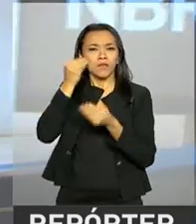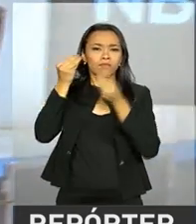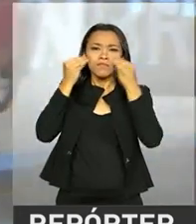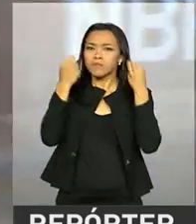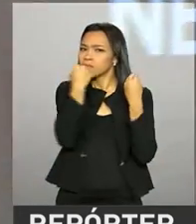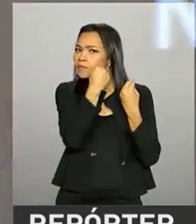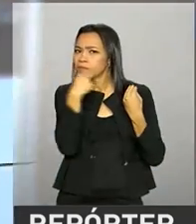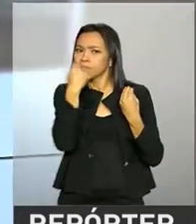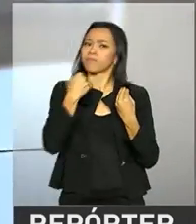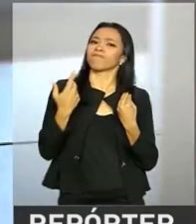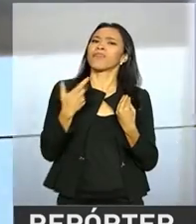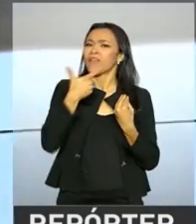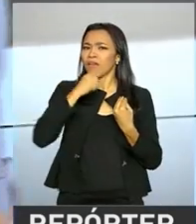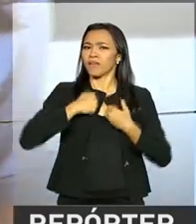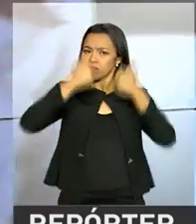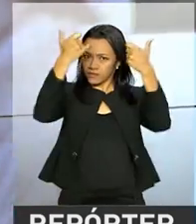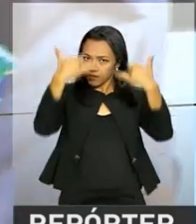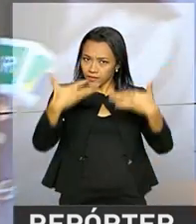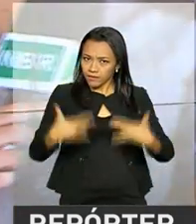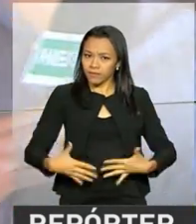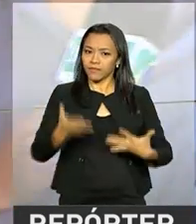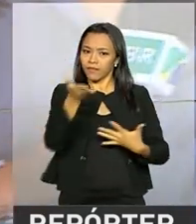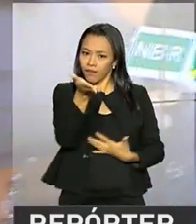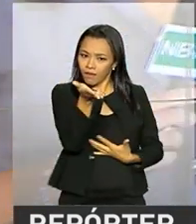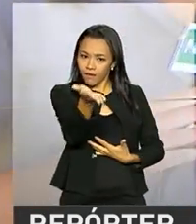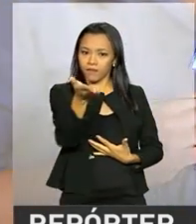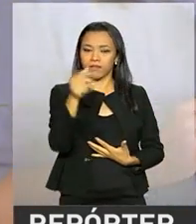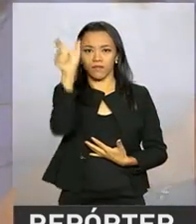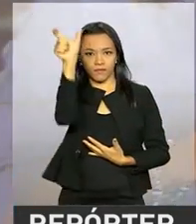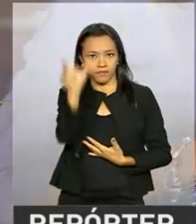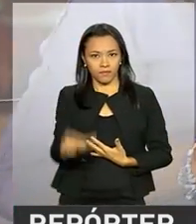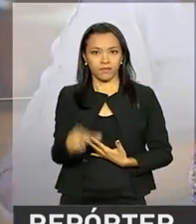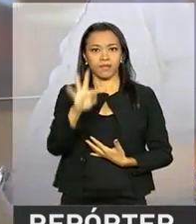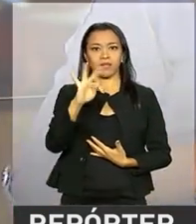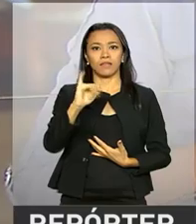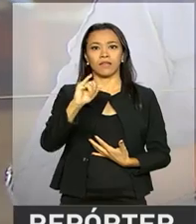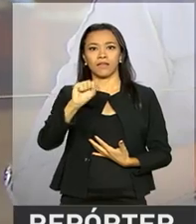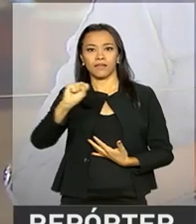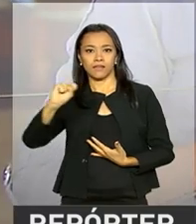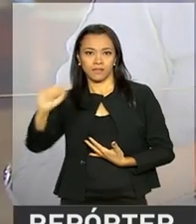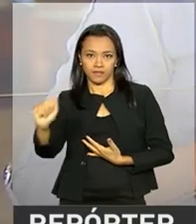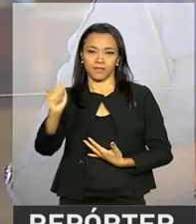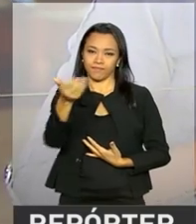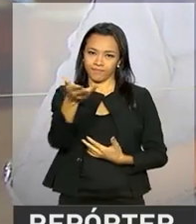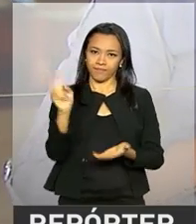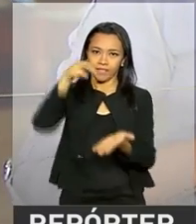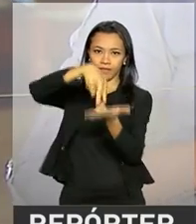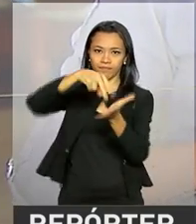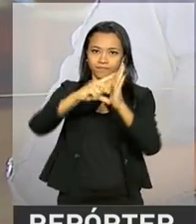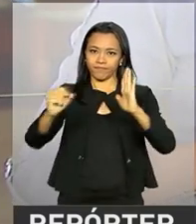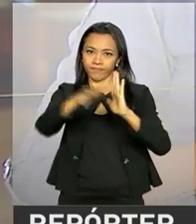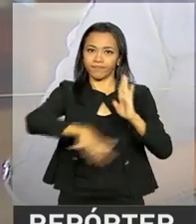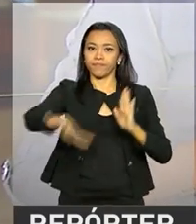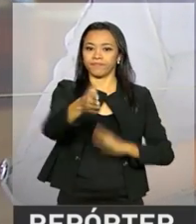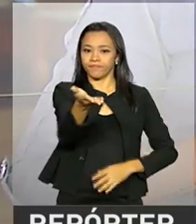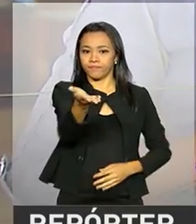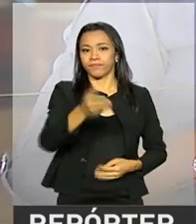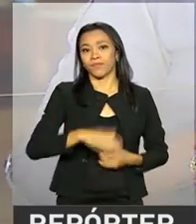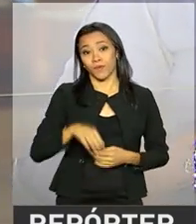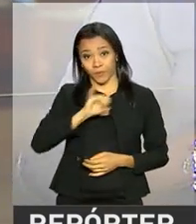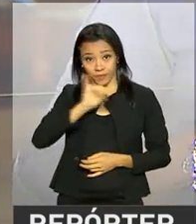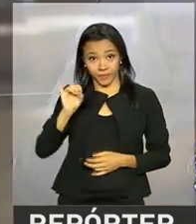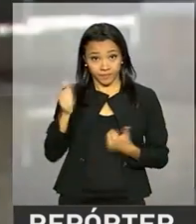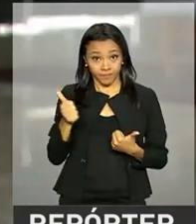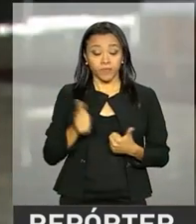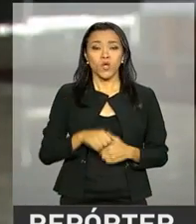informações sobre esse assunto pra gente é repórter Taísa Dias lá do Palácio do Planalto o Taísa Olá Leandro